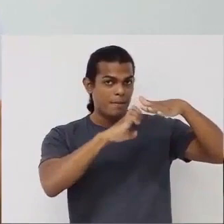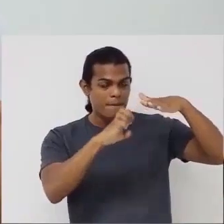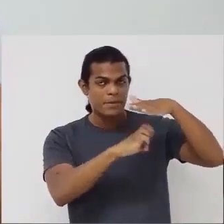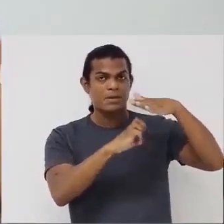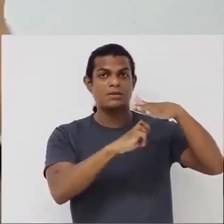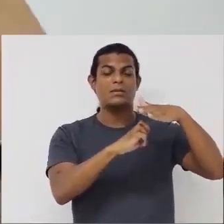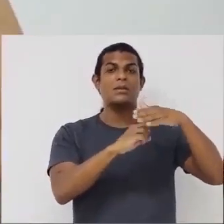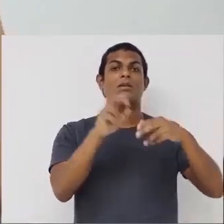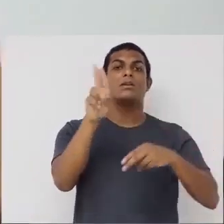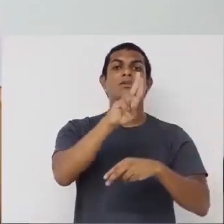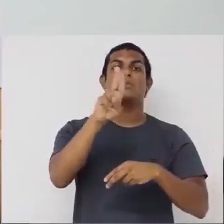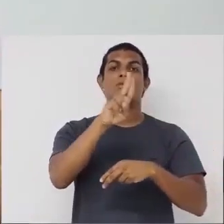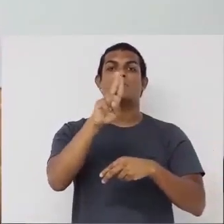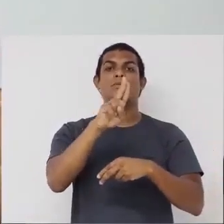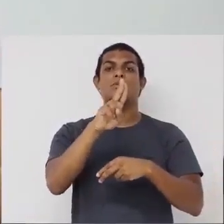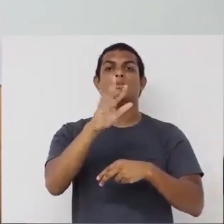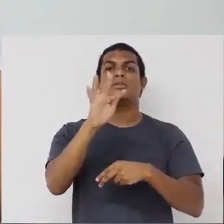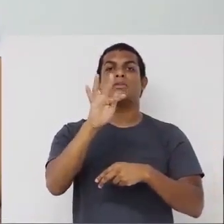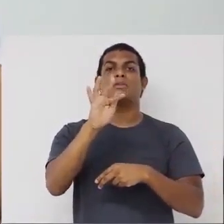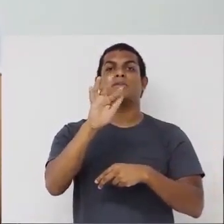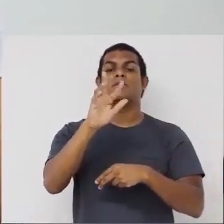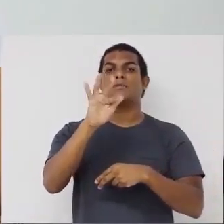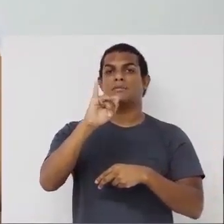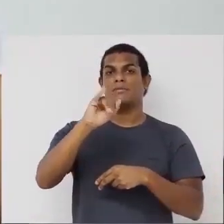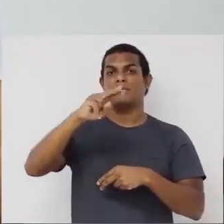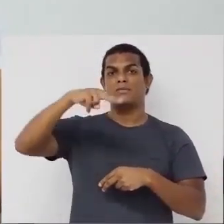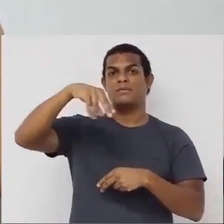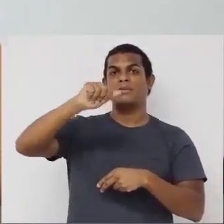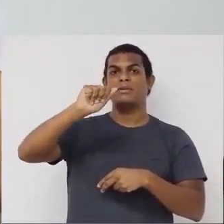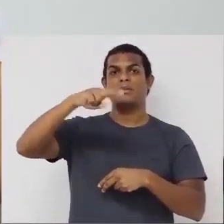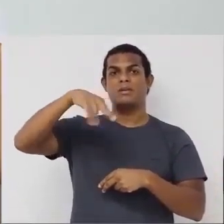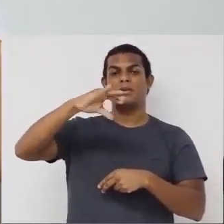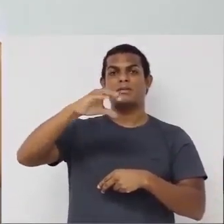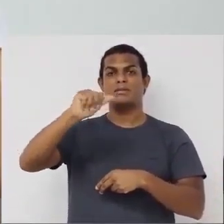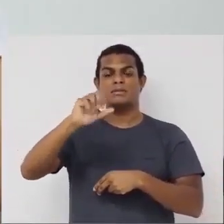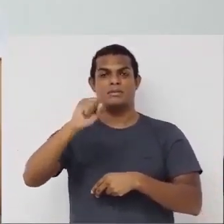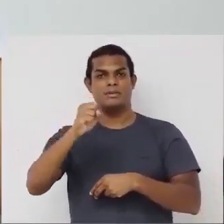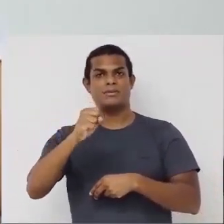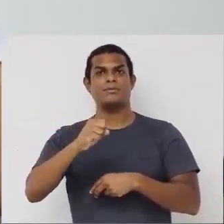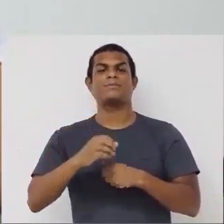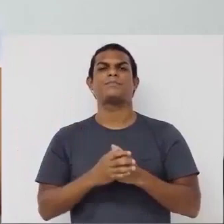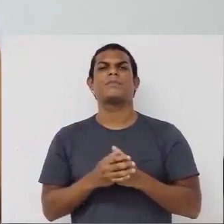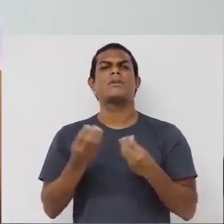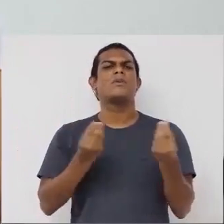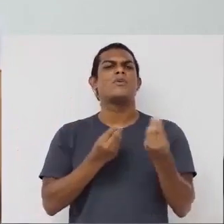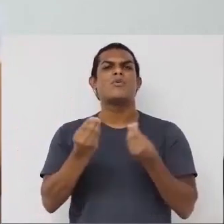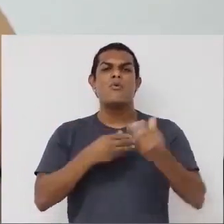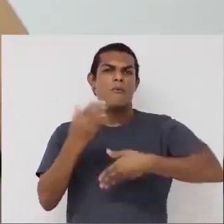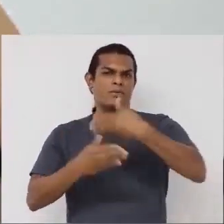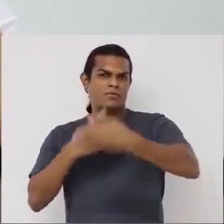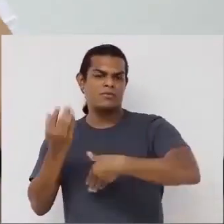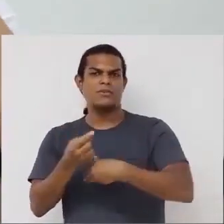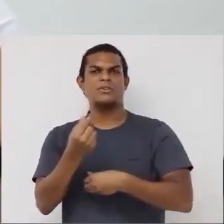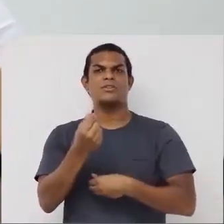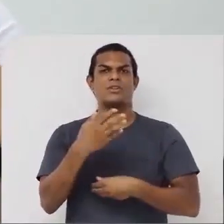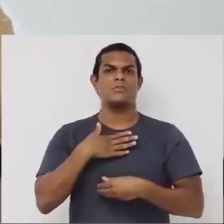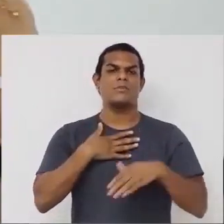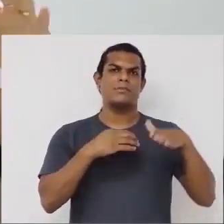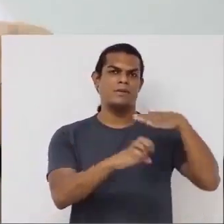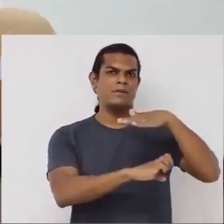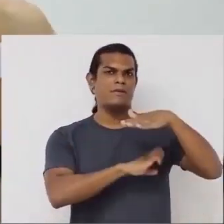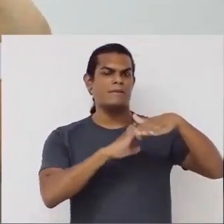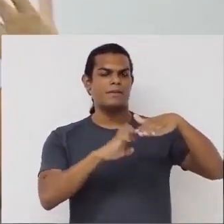de finanças corporativas. Finalmente, como é que eu consigo gerar lucro para a minha empresa? Como é que eu